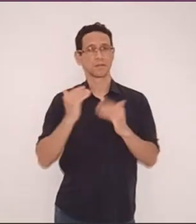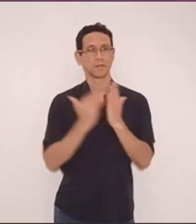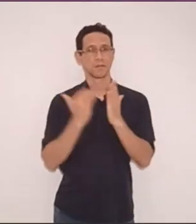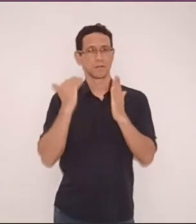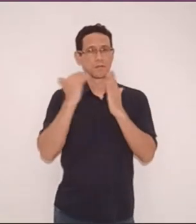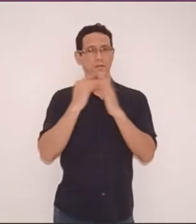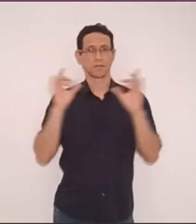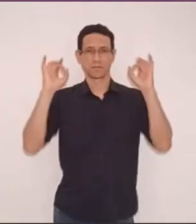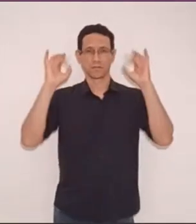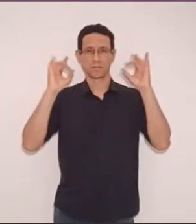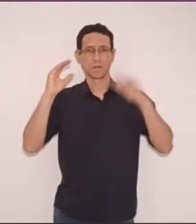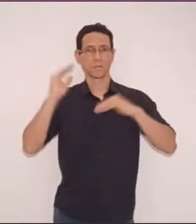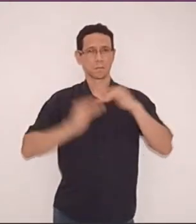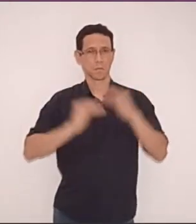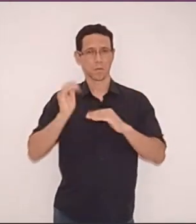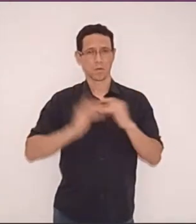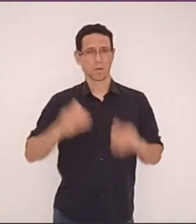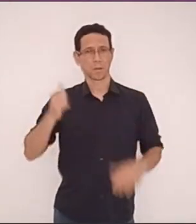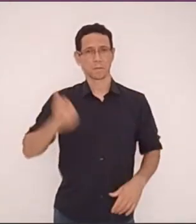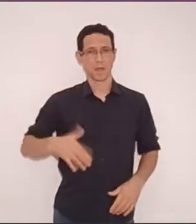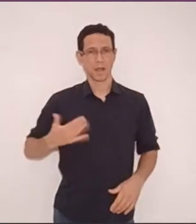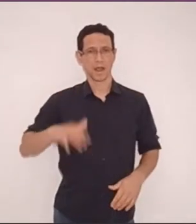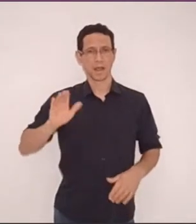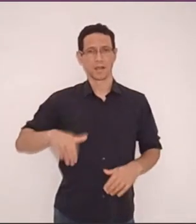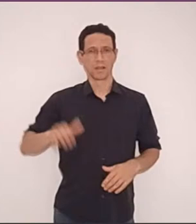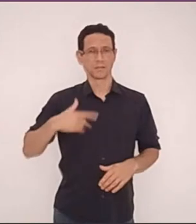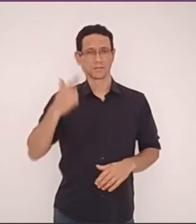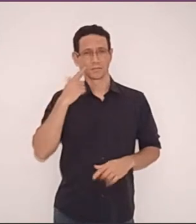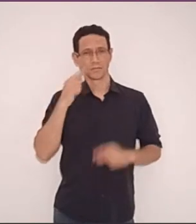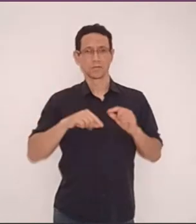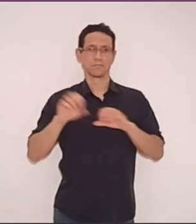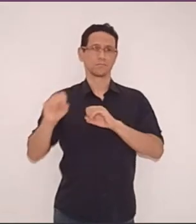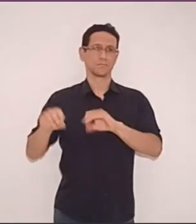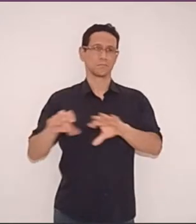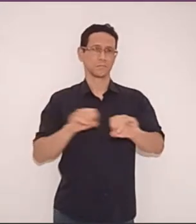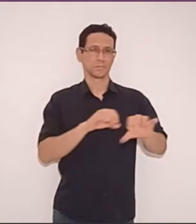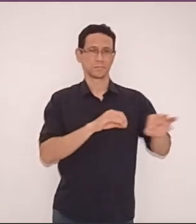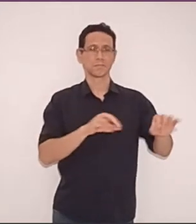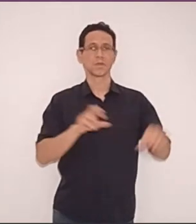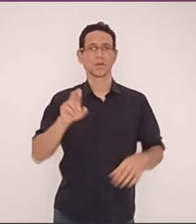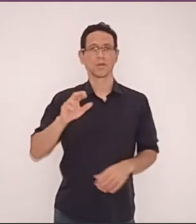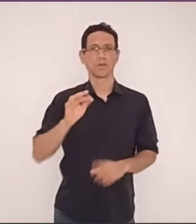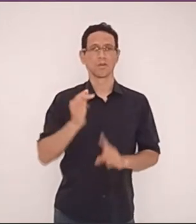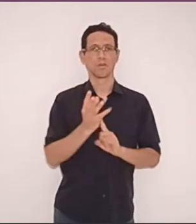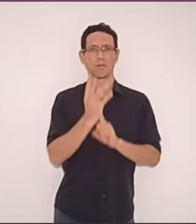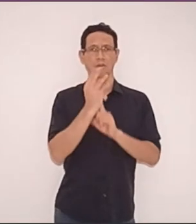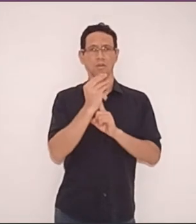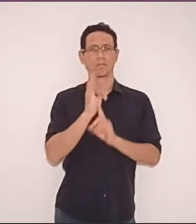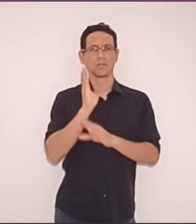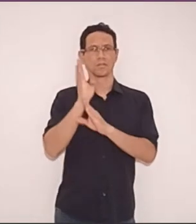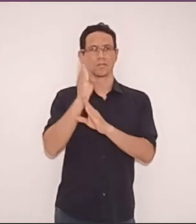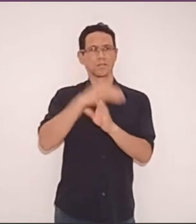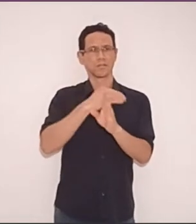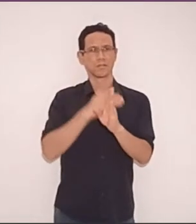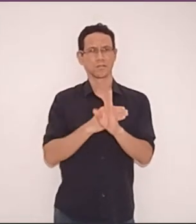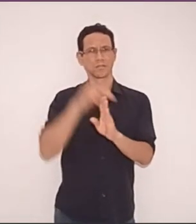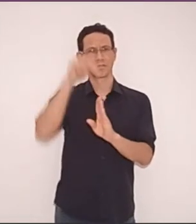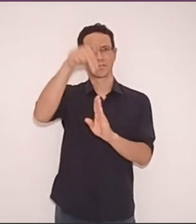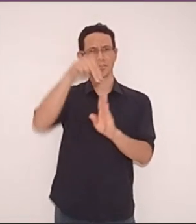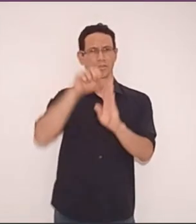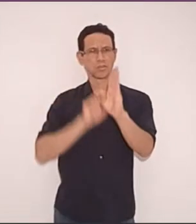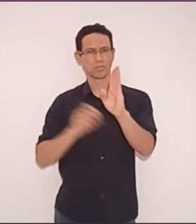não enxerguei Graciosa ensinamento de aplicação batata tem rosas do vento A Bússola achei meu noce o